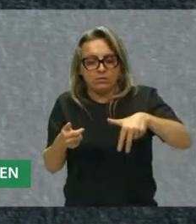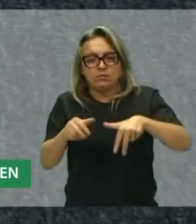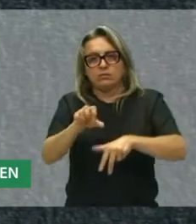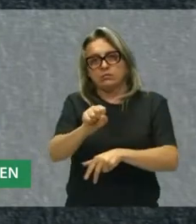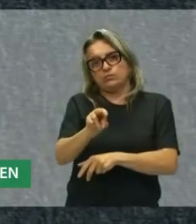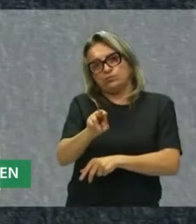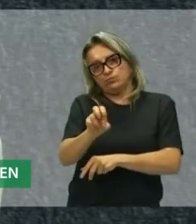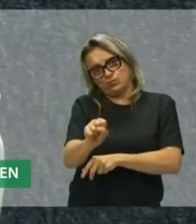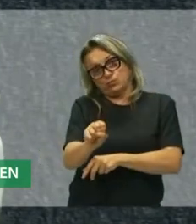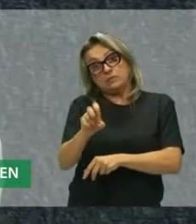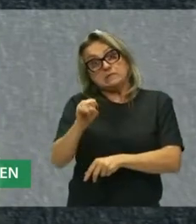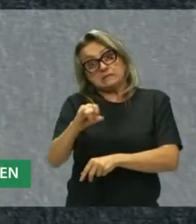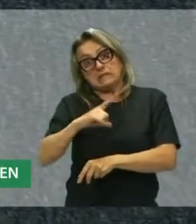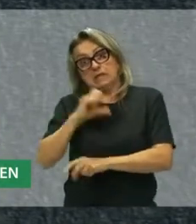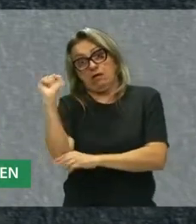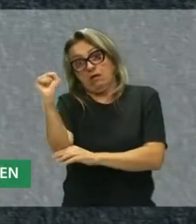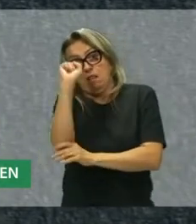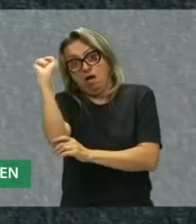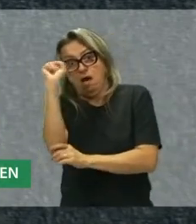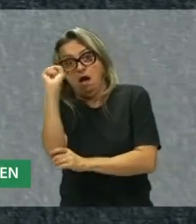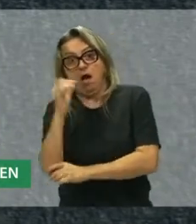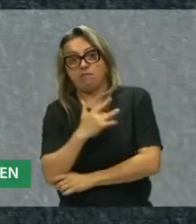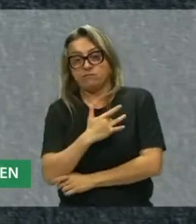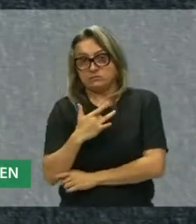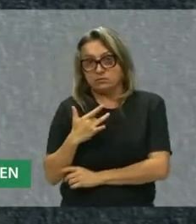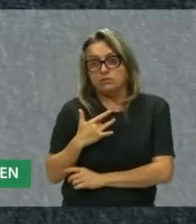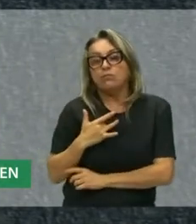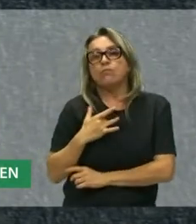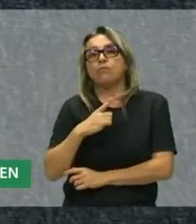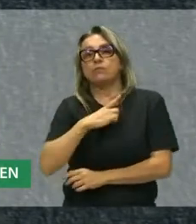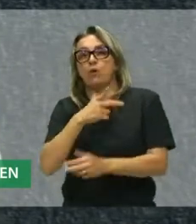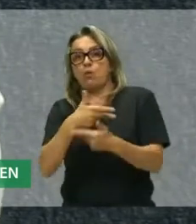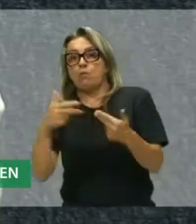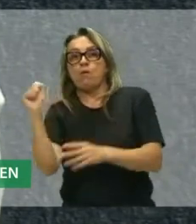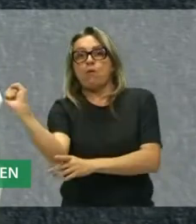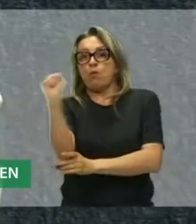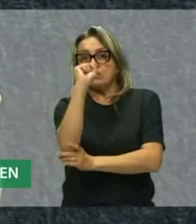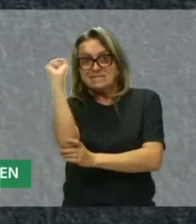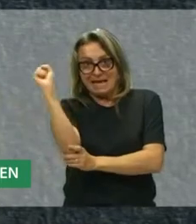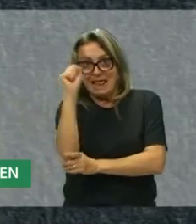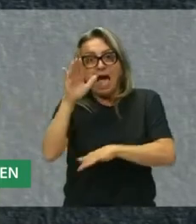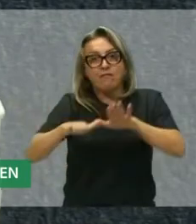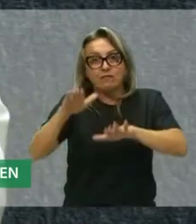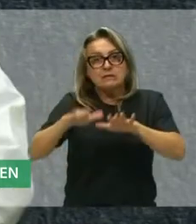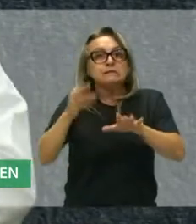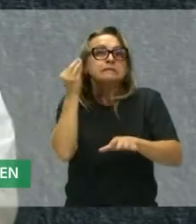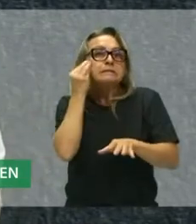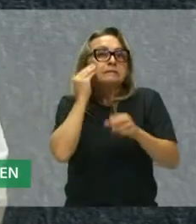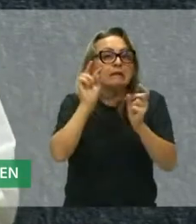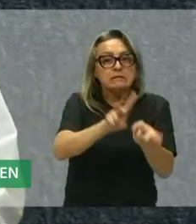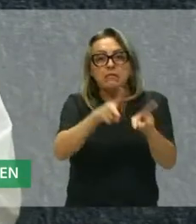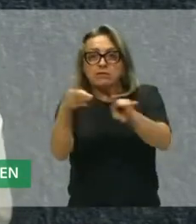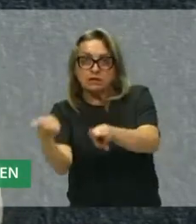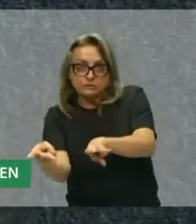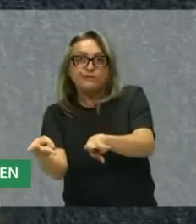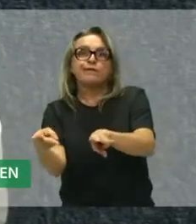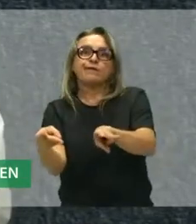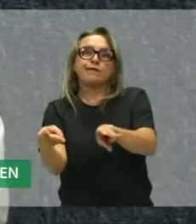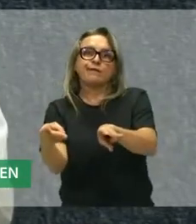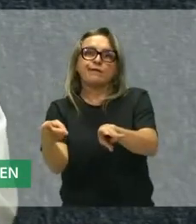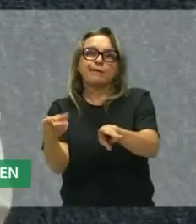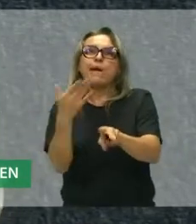há algum agravo à saúde, quando nós tentamos transferi-lo, quando nós regulamentamos, quando nós pedimos